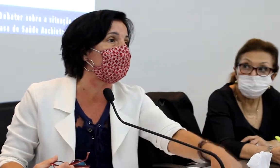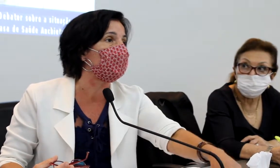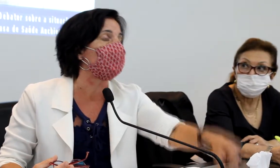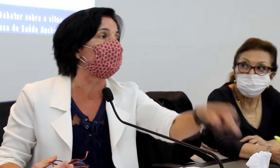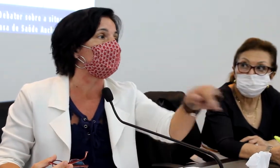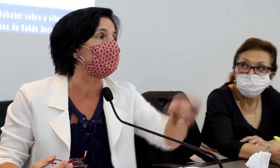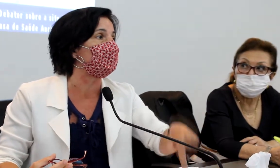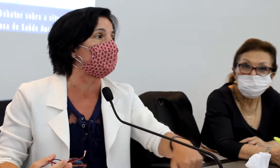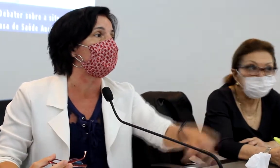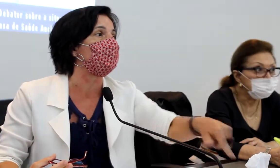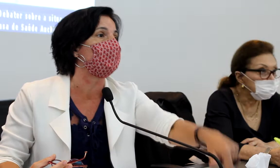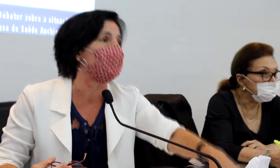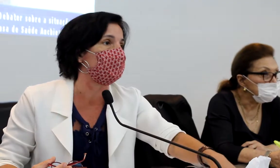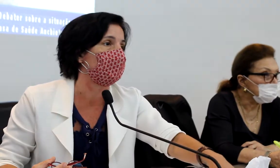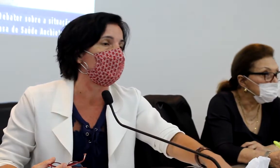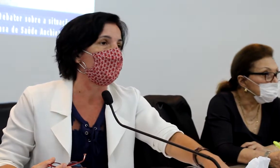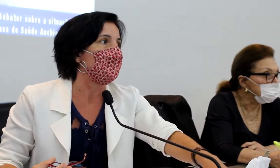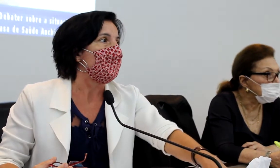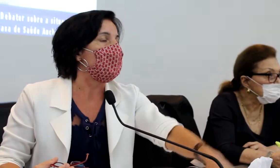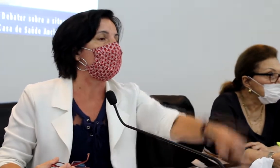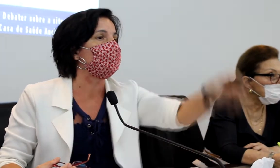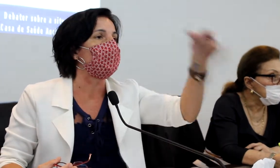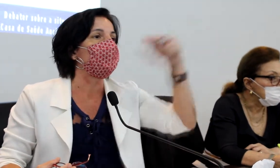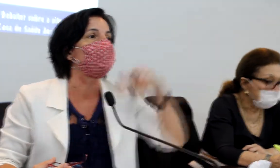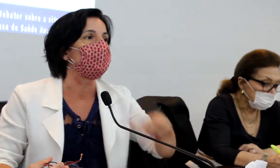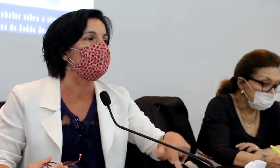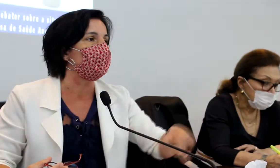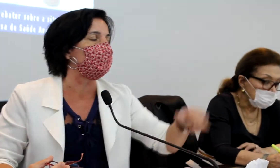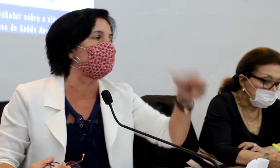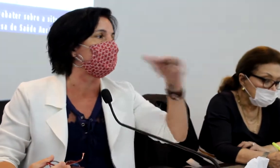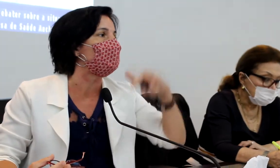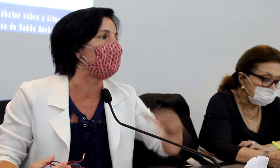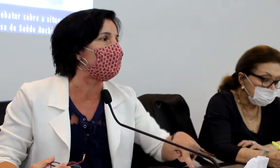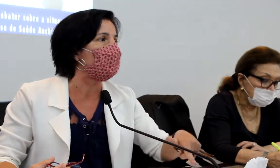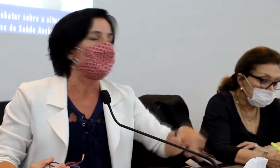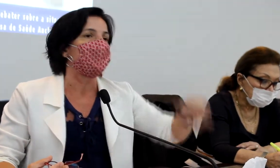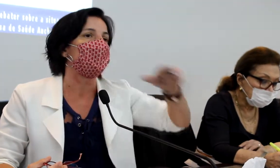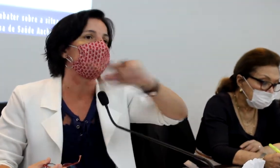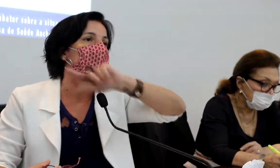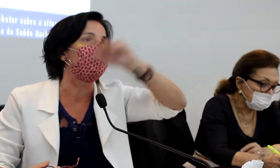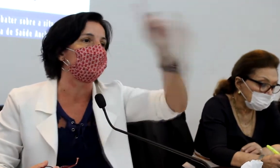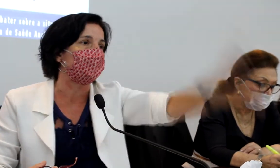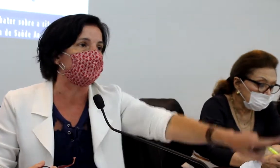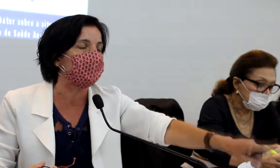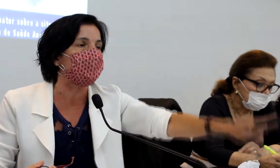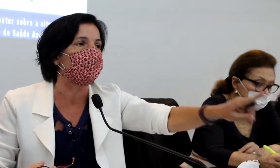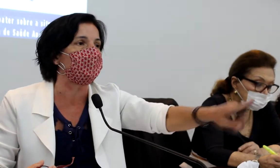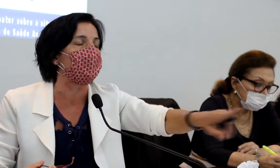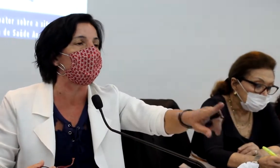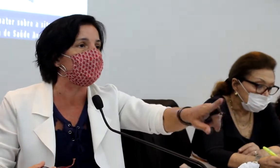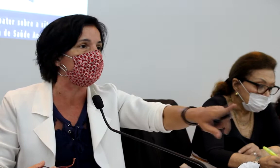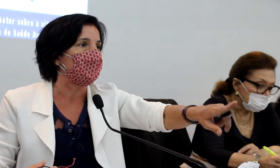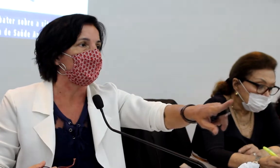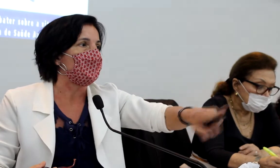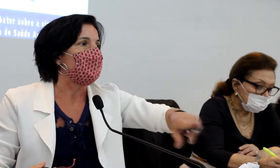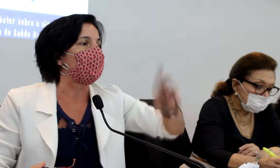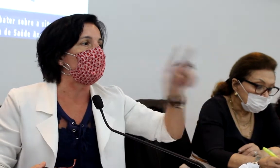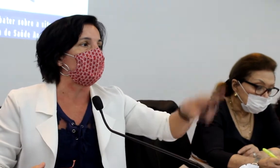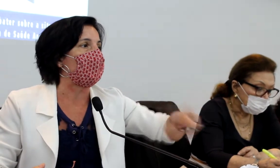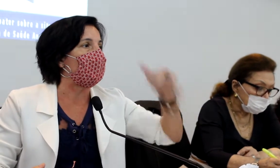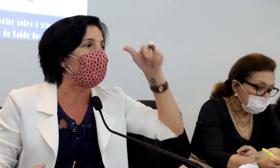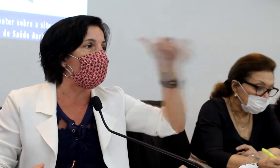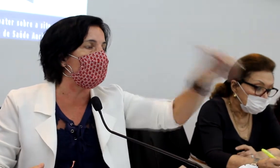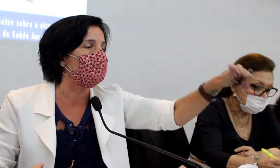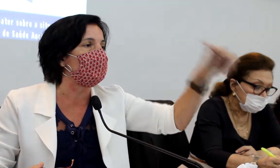eu sei, eu fui pesquisar e vejo. Eu acho um absurdo a gente saber que nós vamos pôr 60 famílias